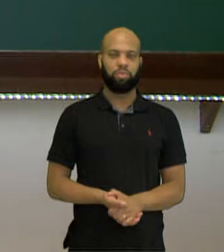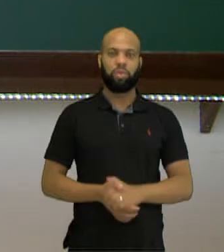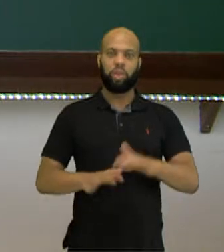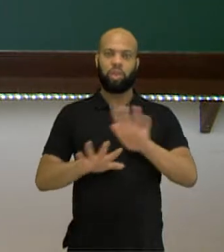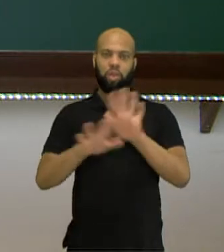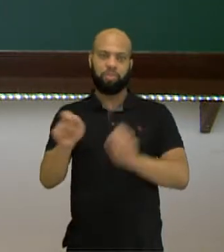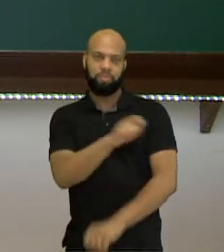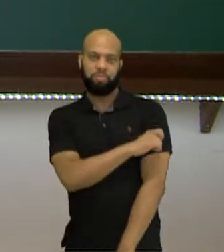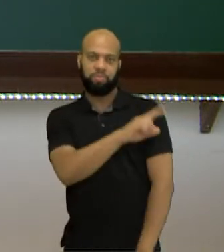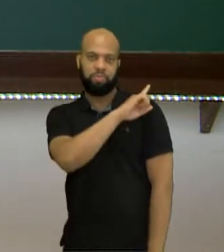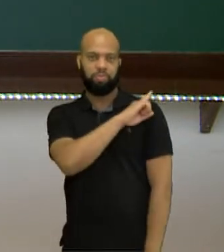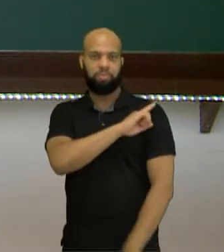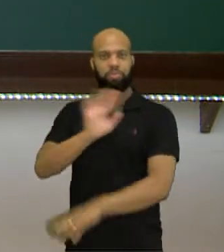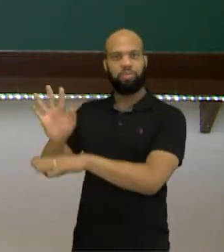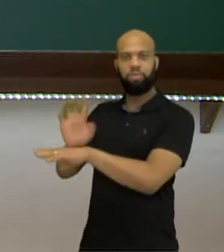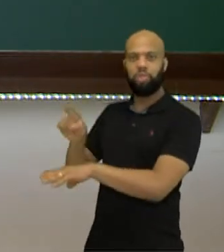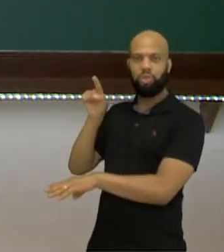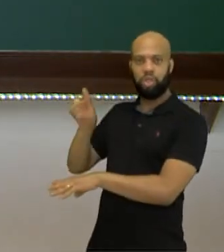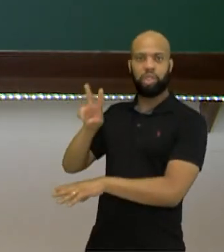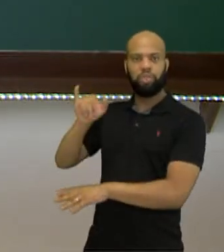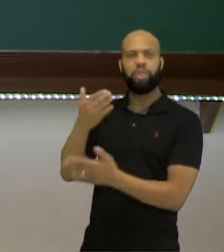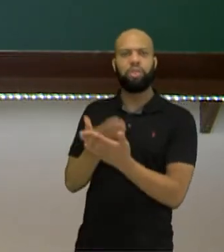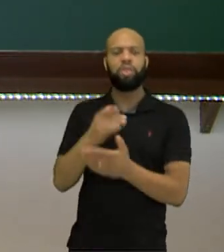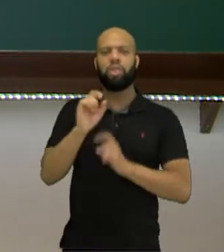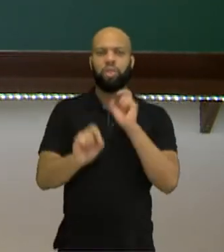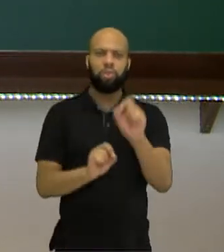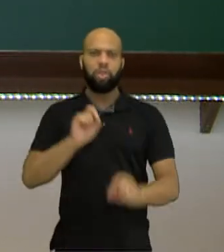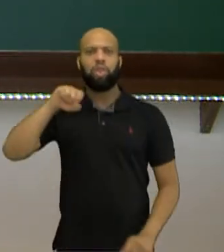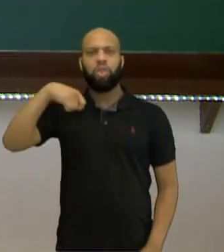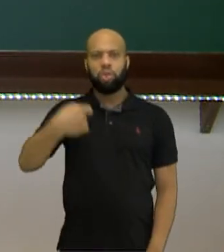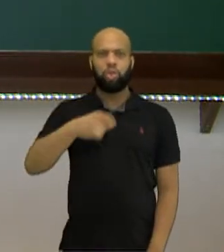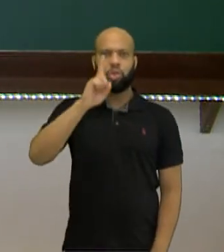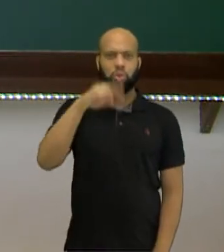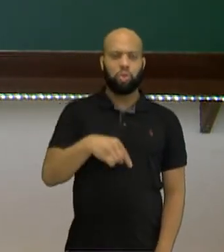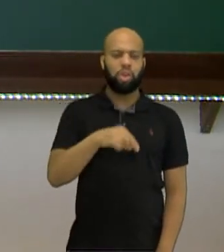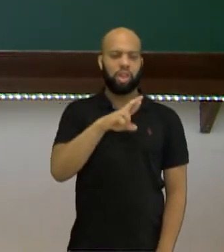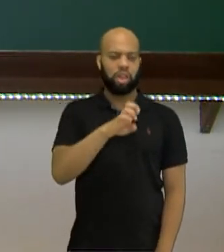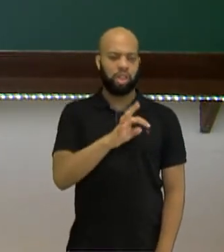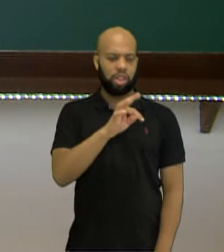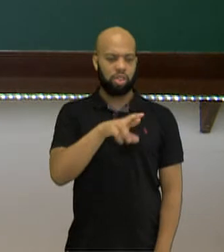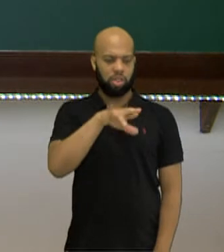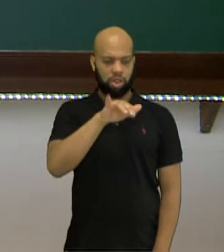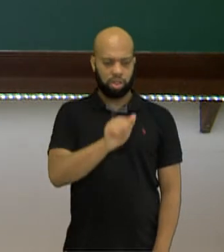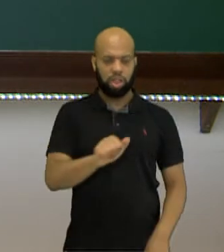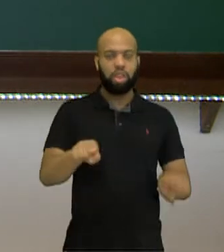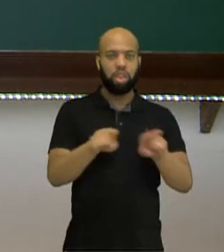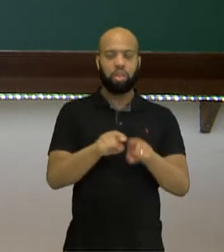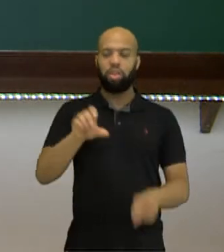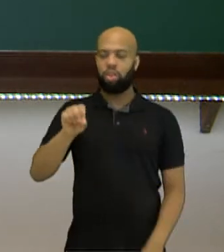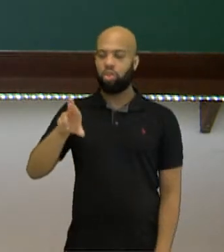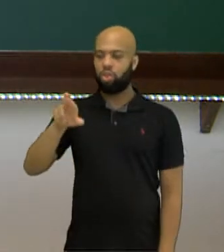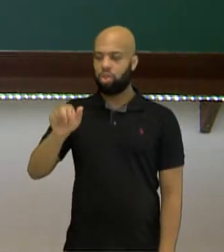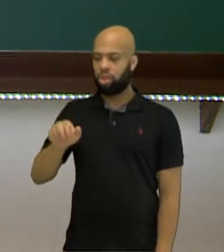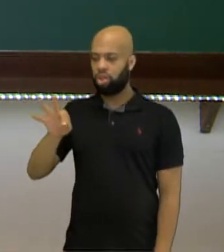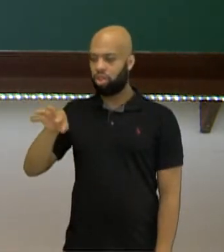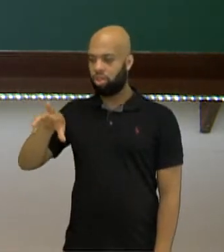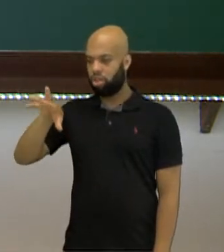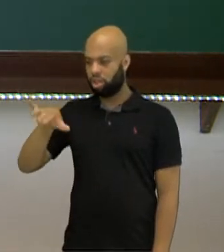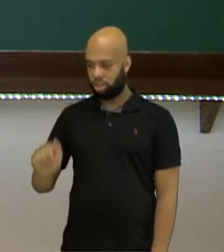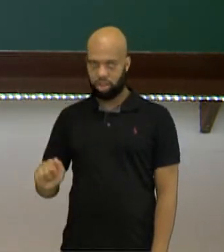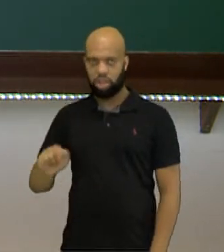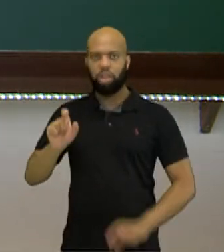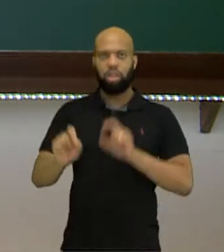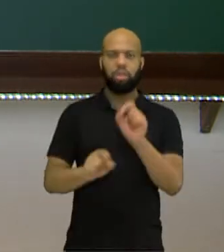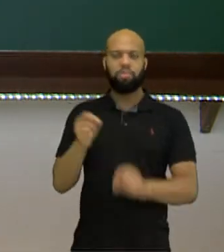Olá estudantes da 1ª série nesse vídeo vamos falar sobre retórica e oratória o que que são essas